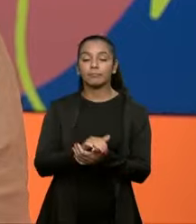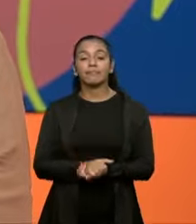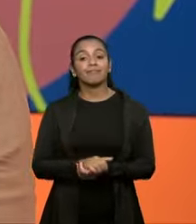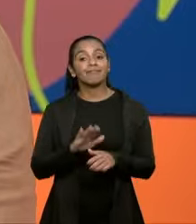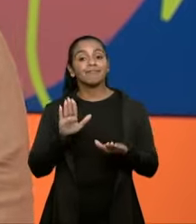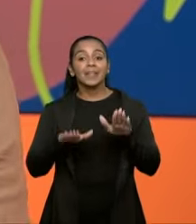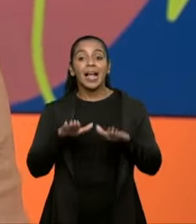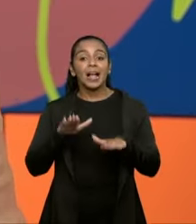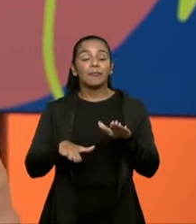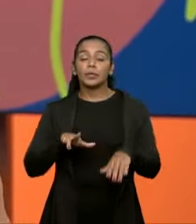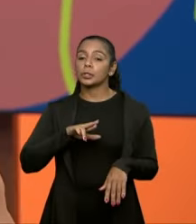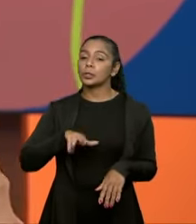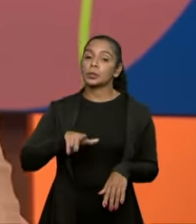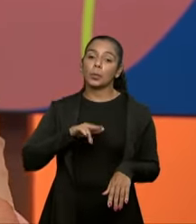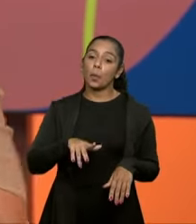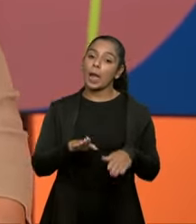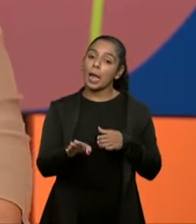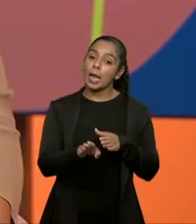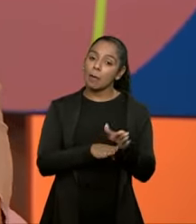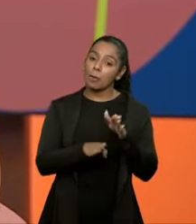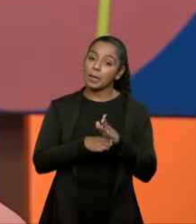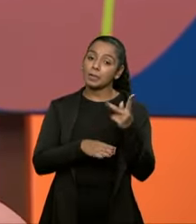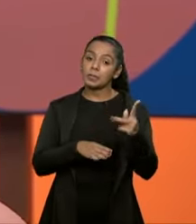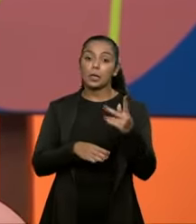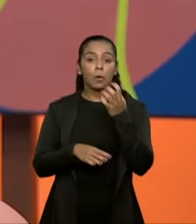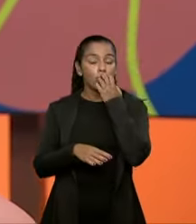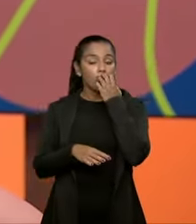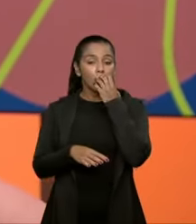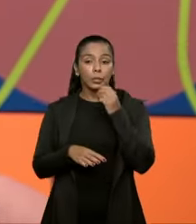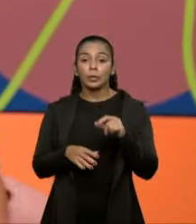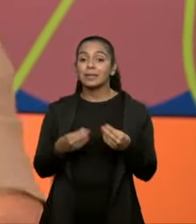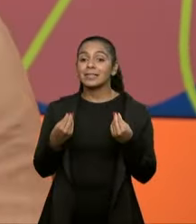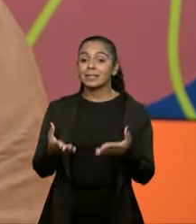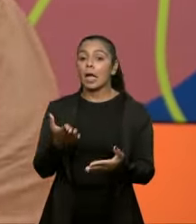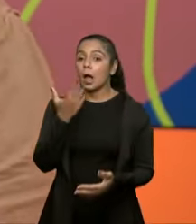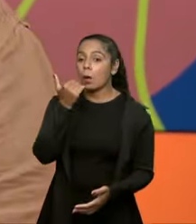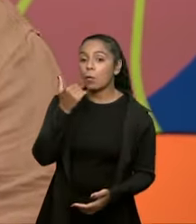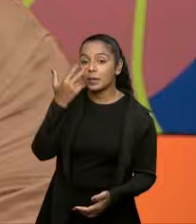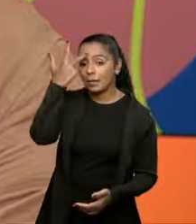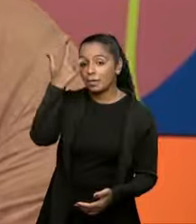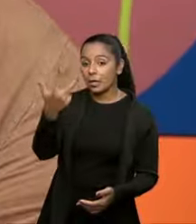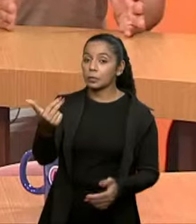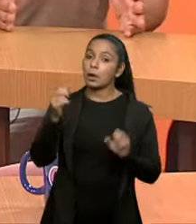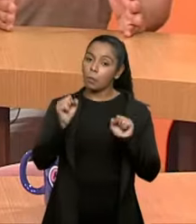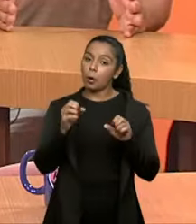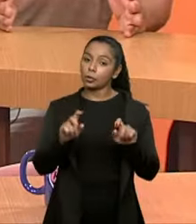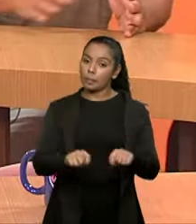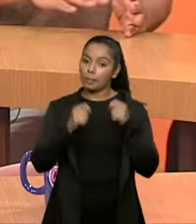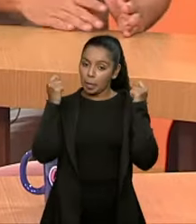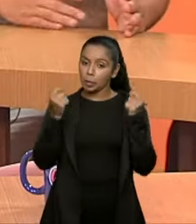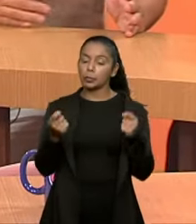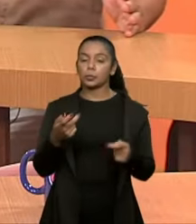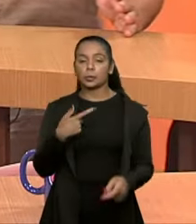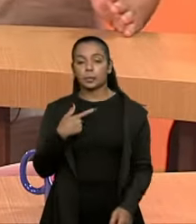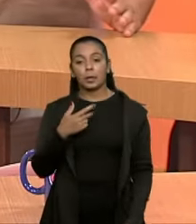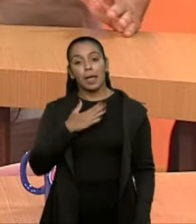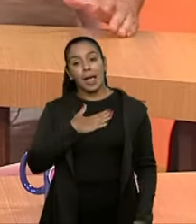às vezes não é nem indicado pro seu cachorro, você já tá numa idade mais velha, você entrar com a comida natural. É, eu pode dar ruim. As minhas nasceram, os